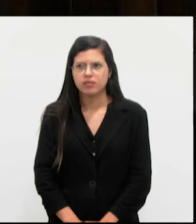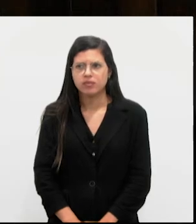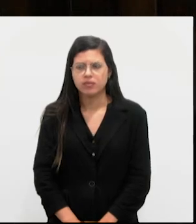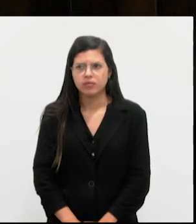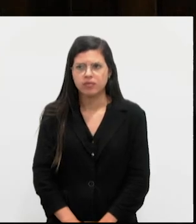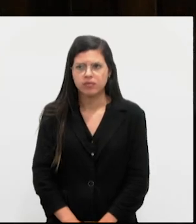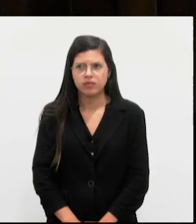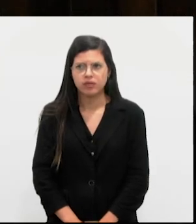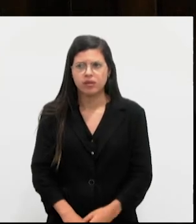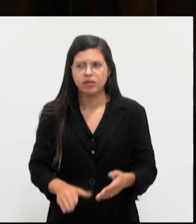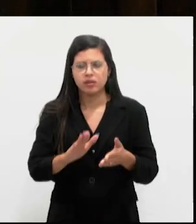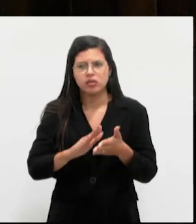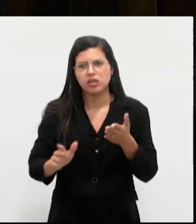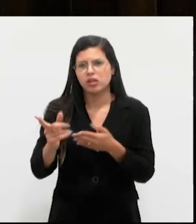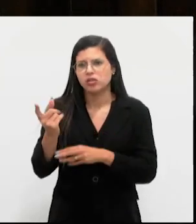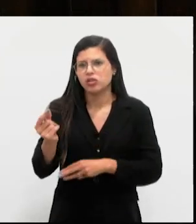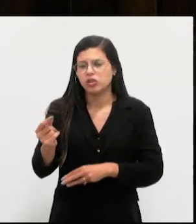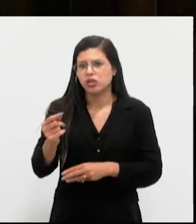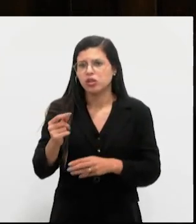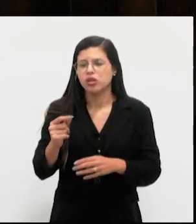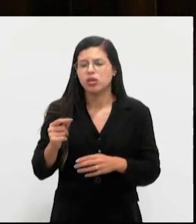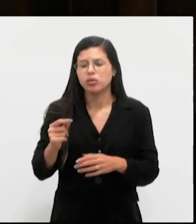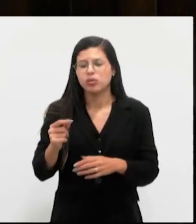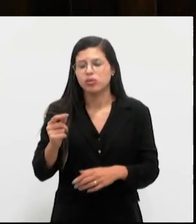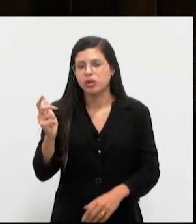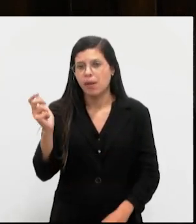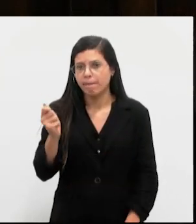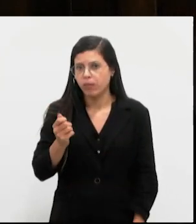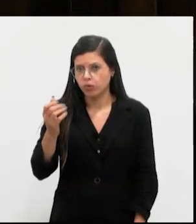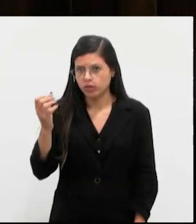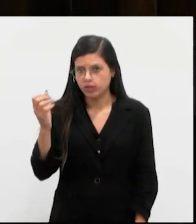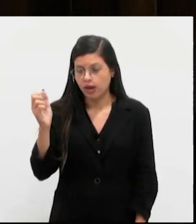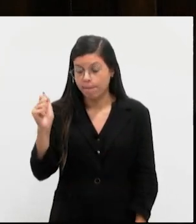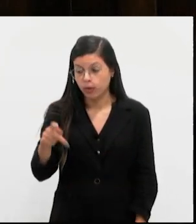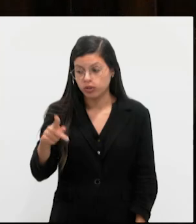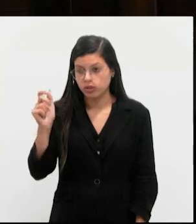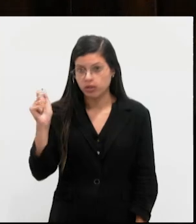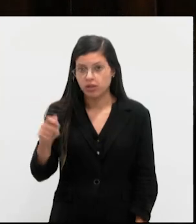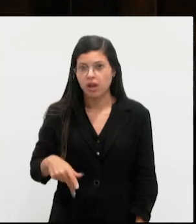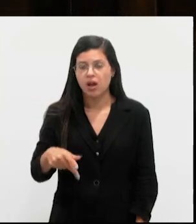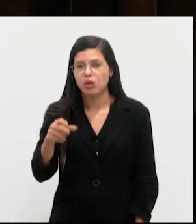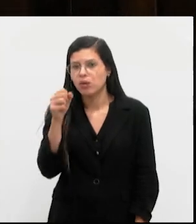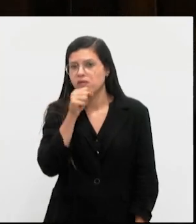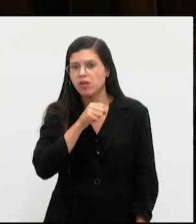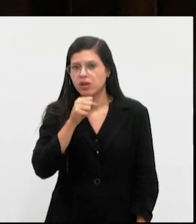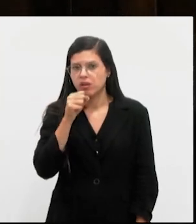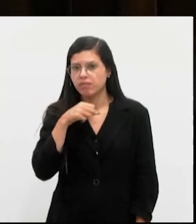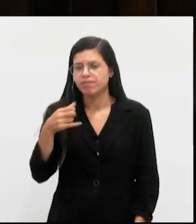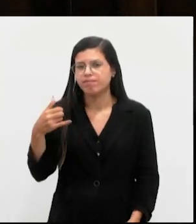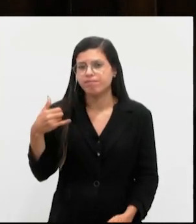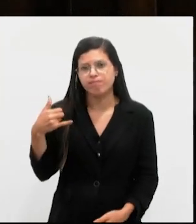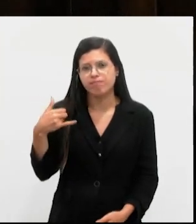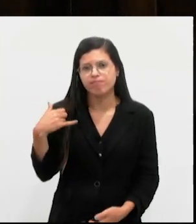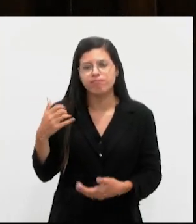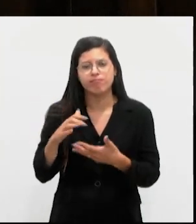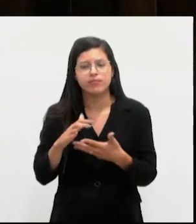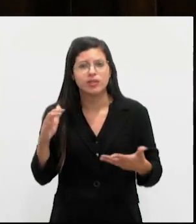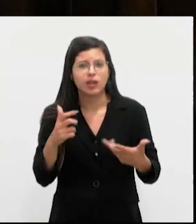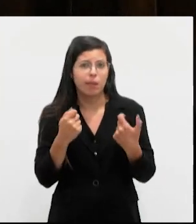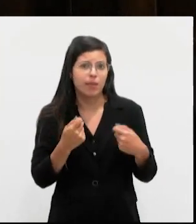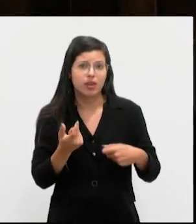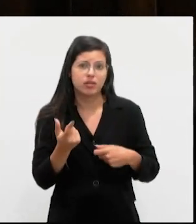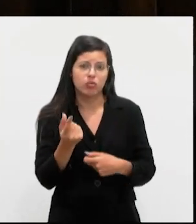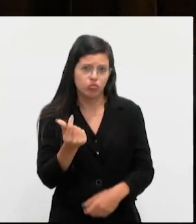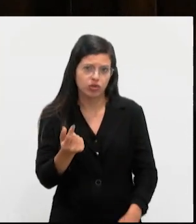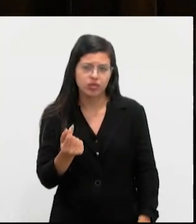de aposentados, pensionistas, velhinhos, velhinhas, que mais precisam dessa